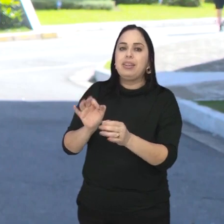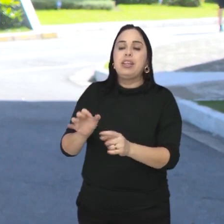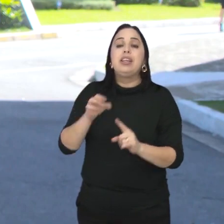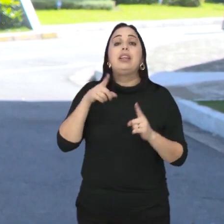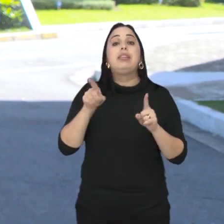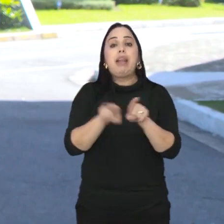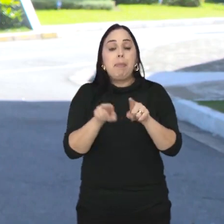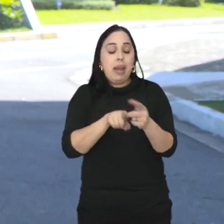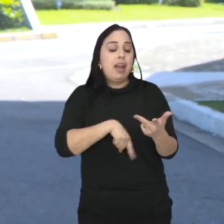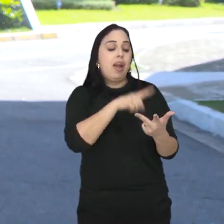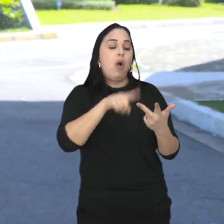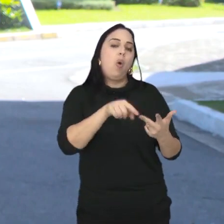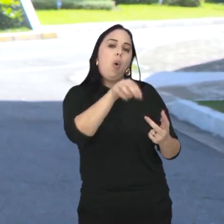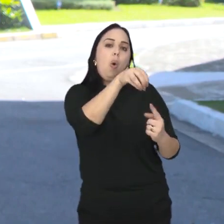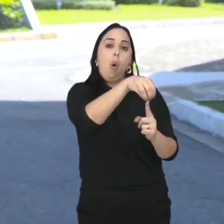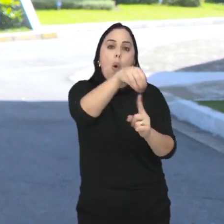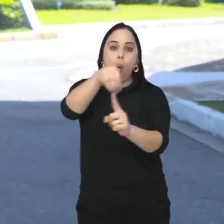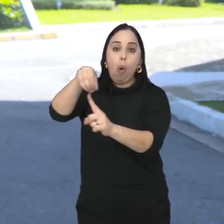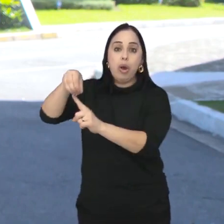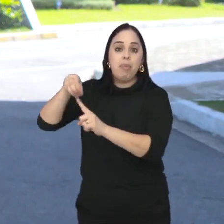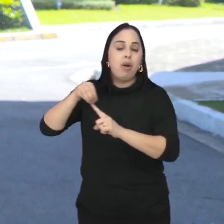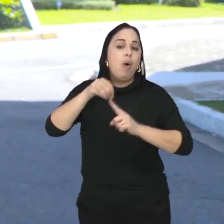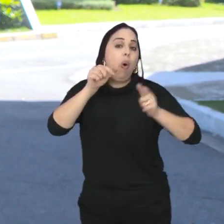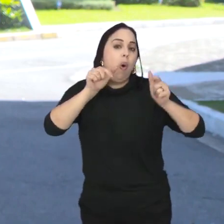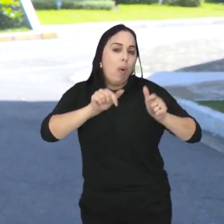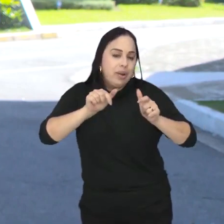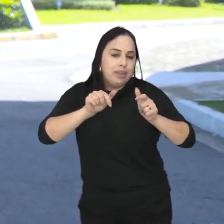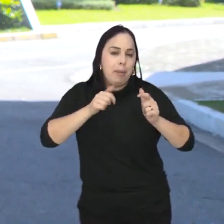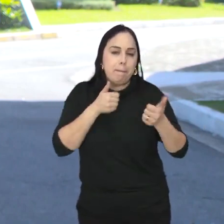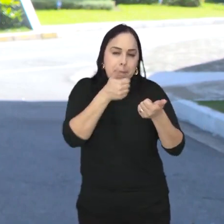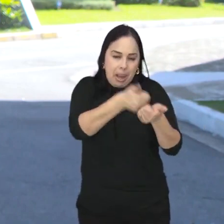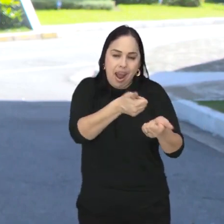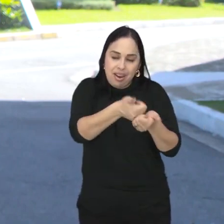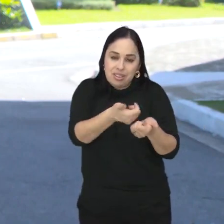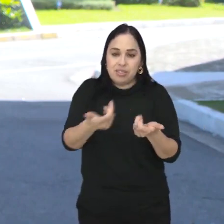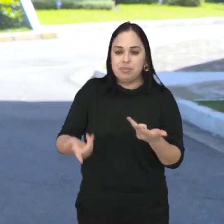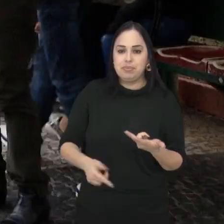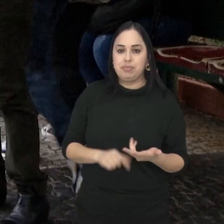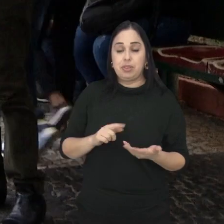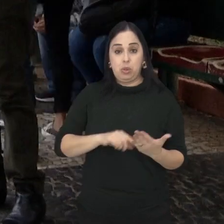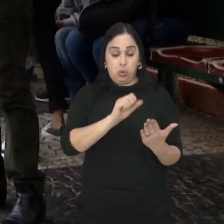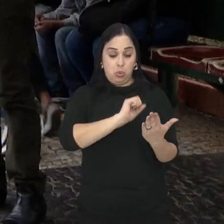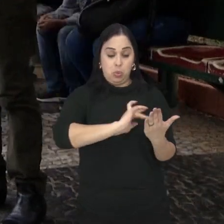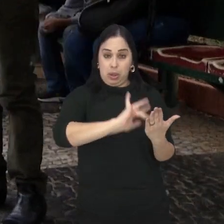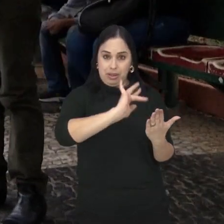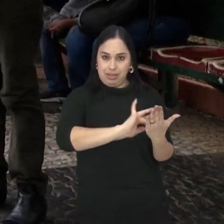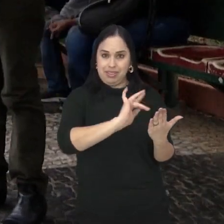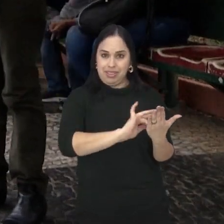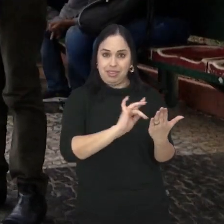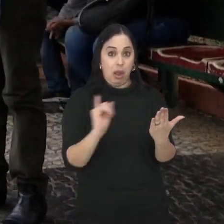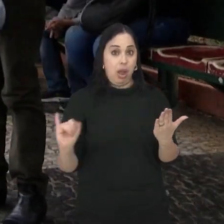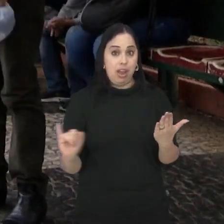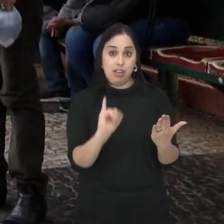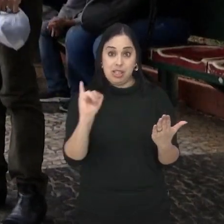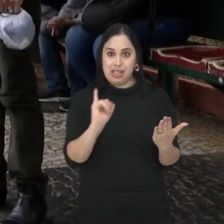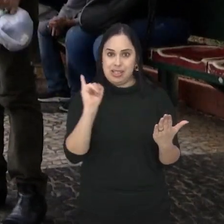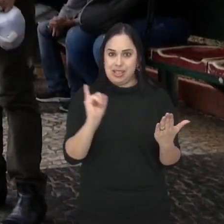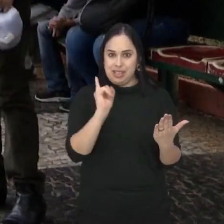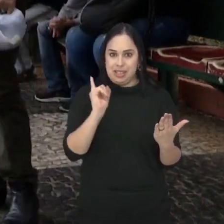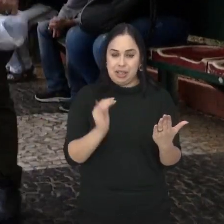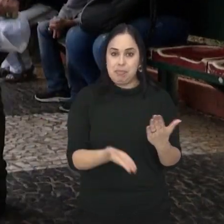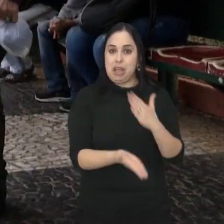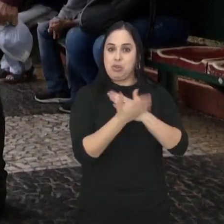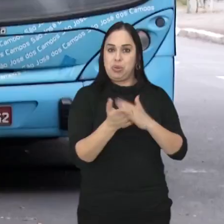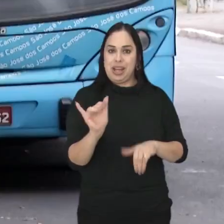aonde que tem os pontos de ônibus, né, disponíveis ali próximos, né, a ele. Os aplicativos também têm um papel importante